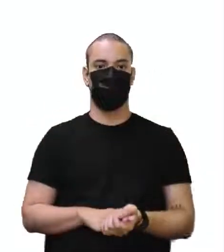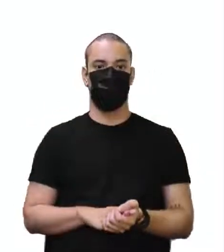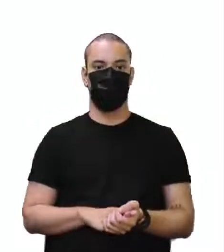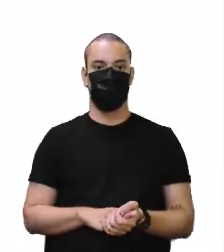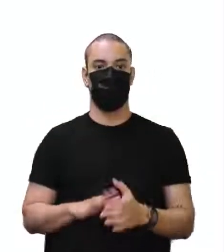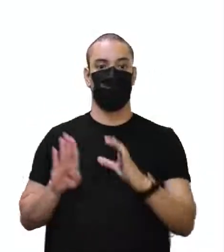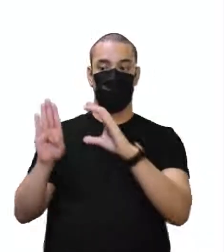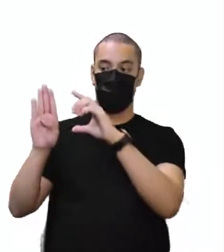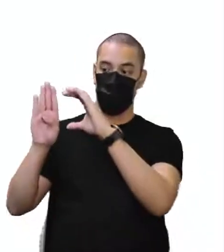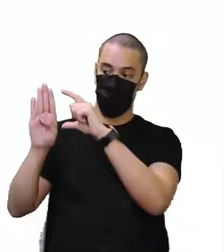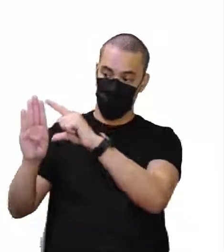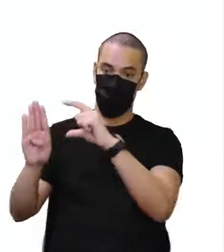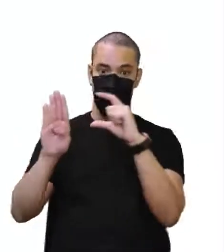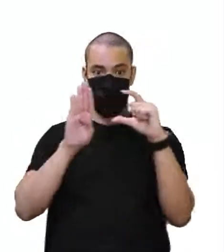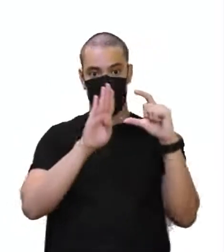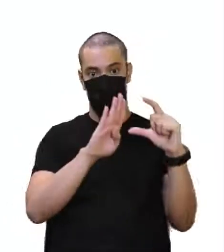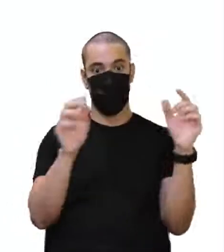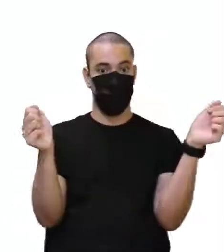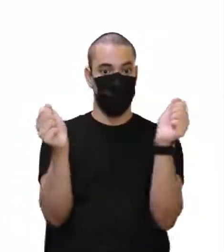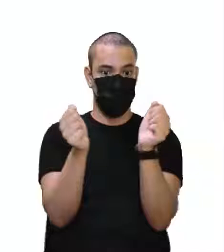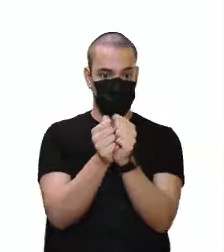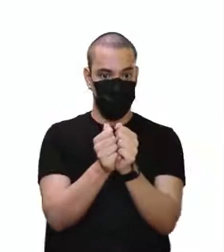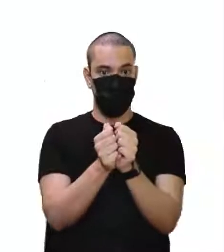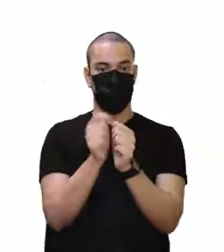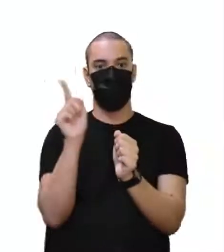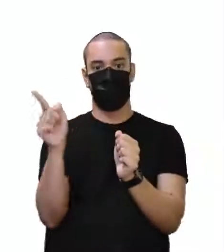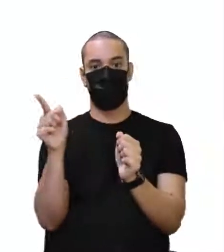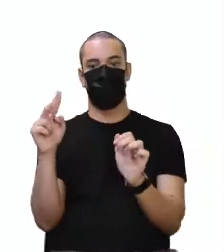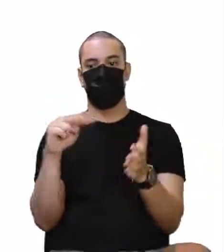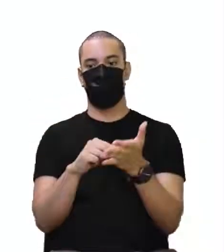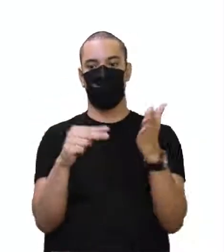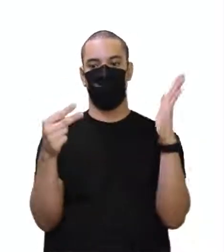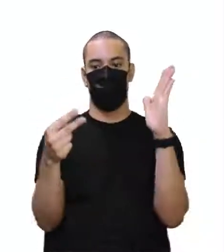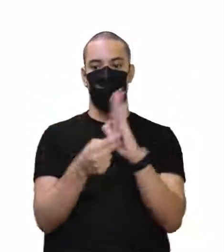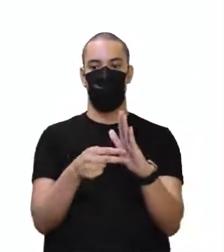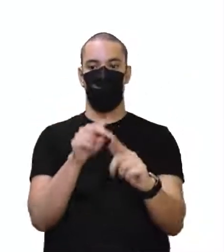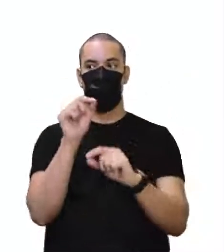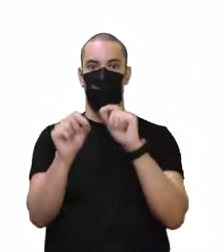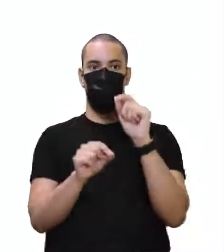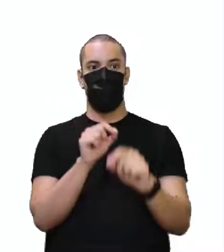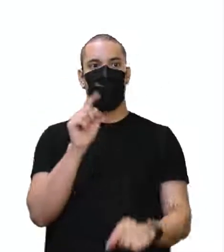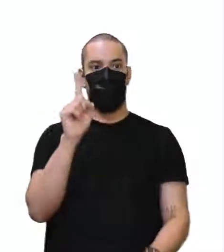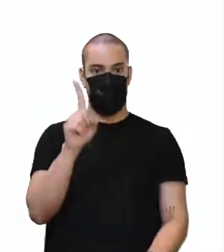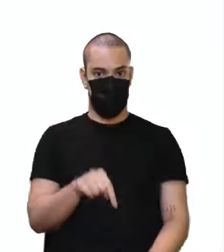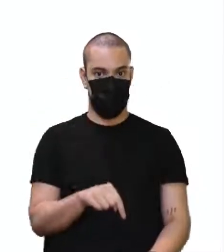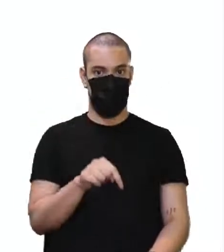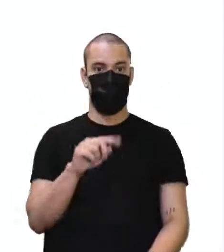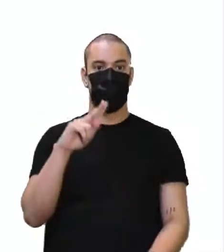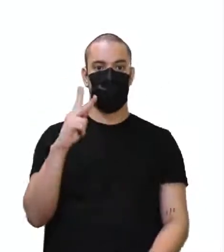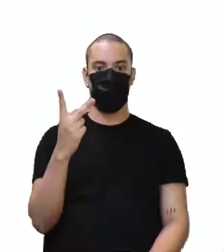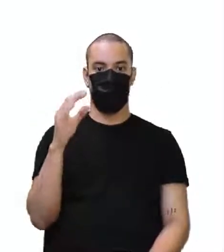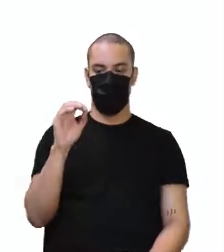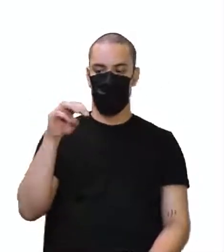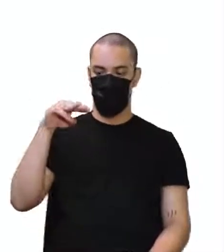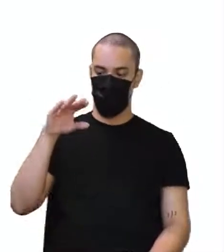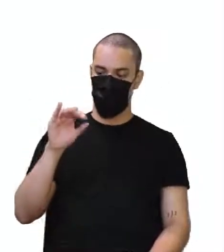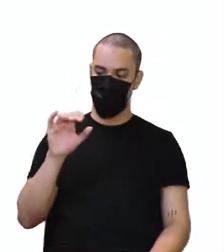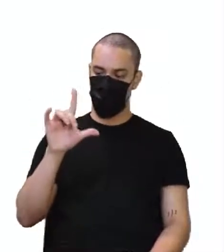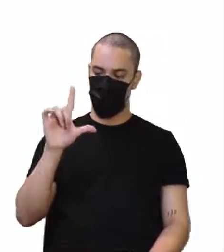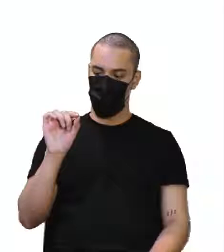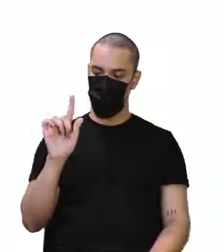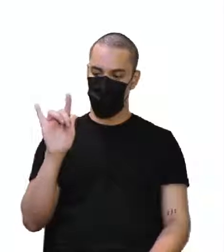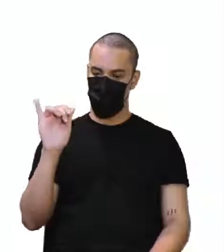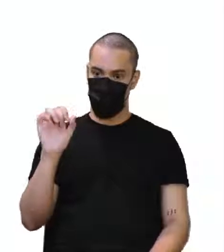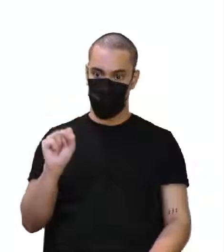Bzão com Bzão. Então, esses cromossomos, tá? São cromossomos homólogos. Eles vão estar se unindo